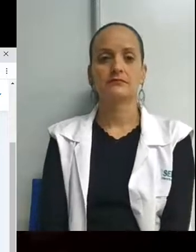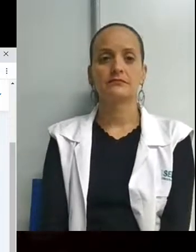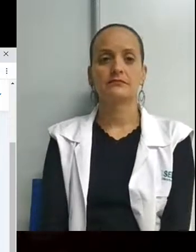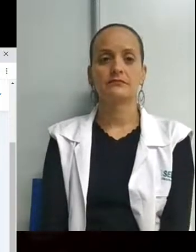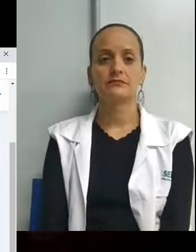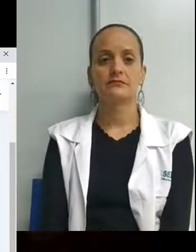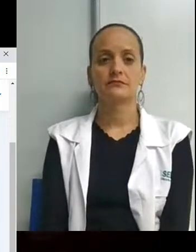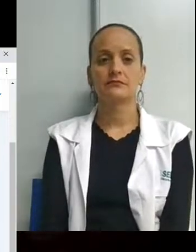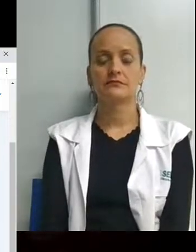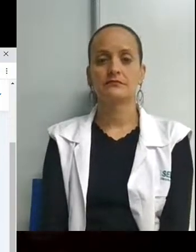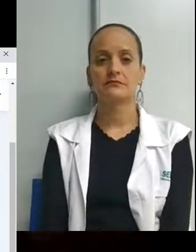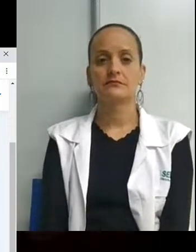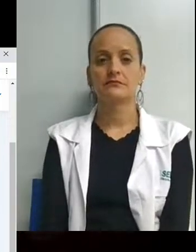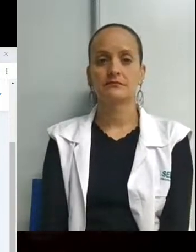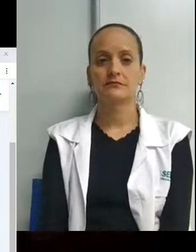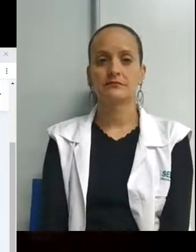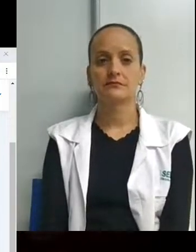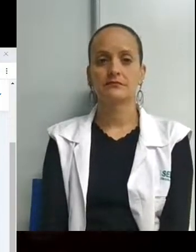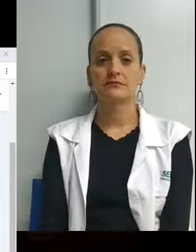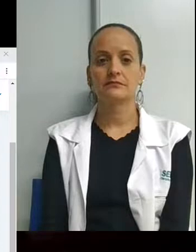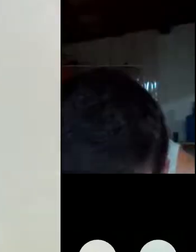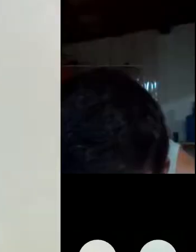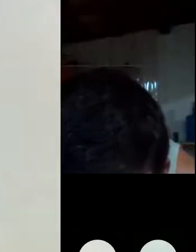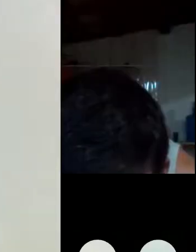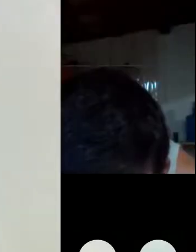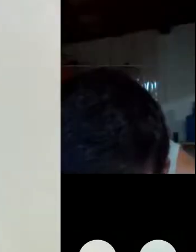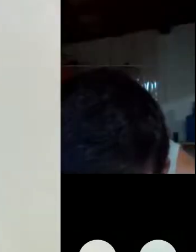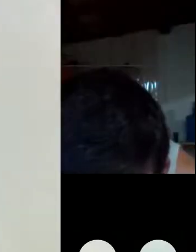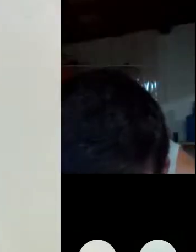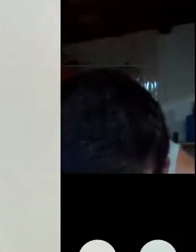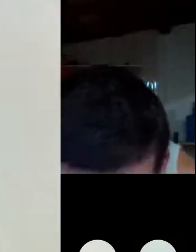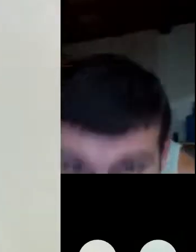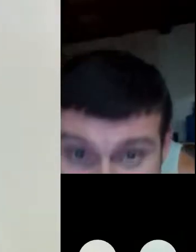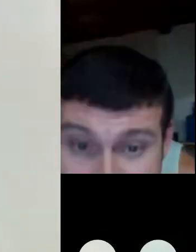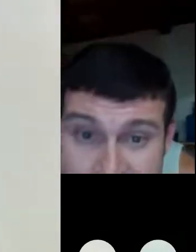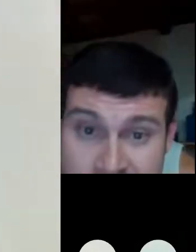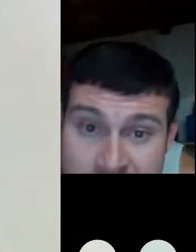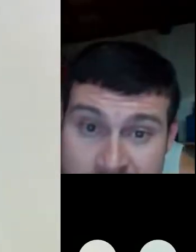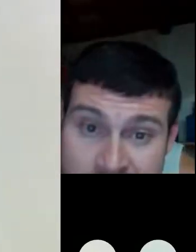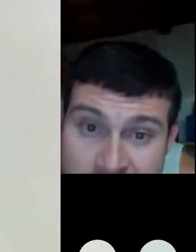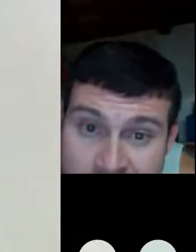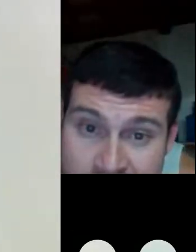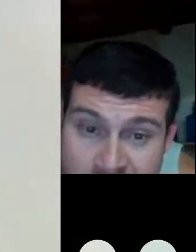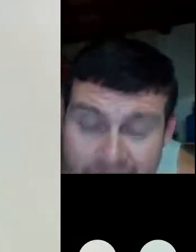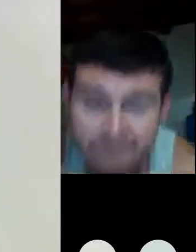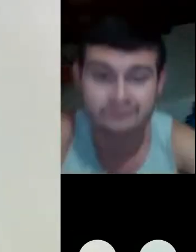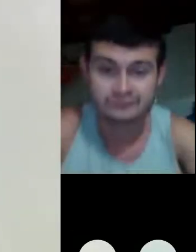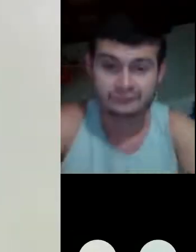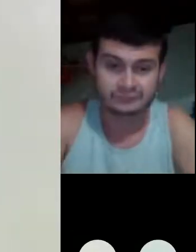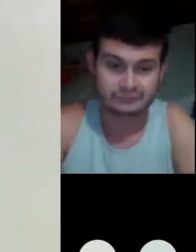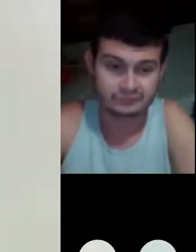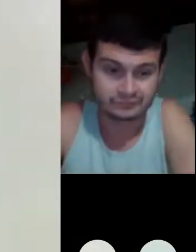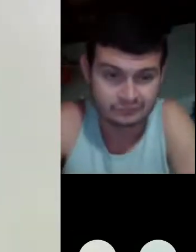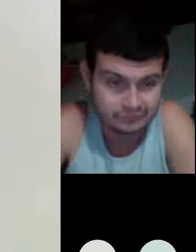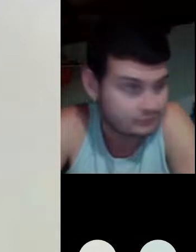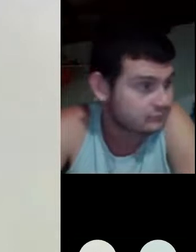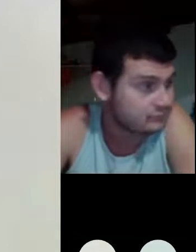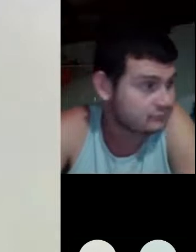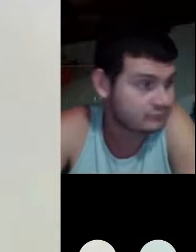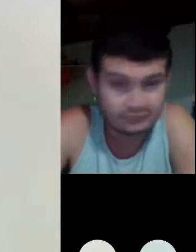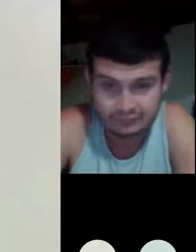de compartilhar aqui. Daí, quando eu achar, eu compartilho aqui com vocês.